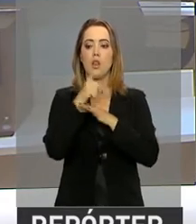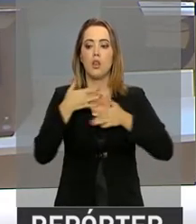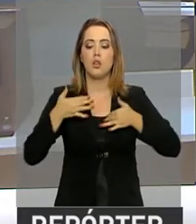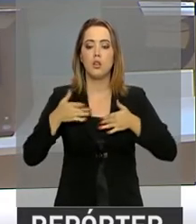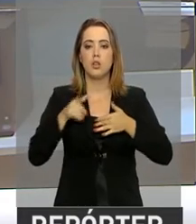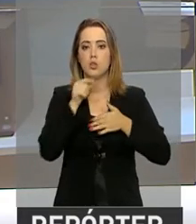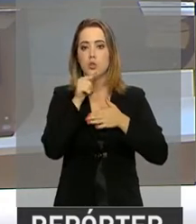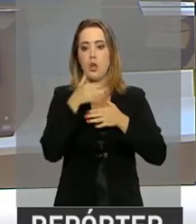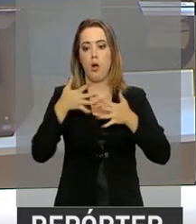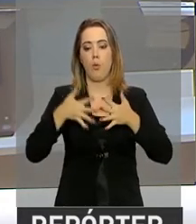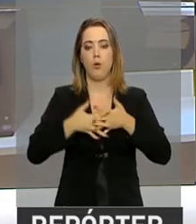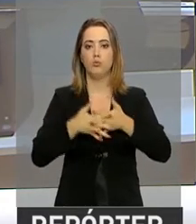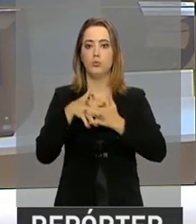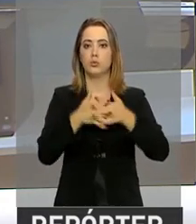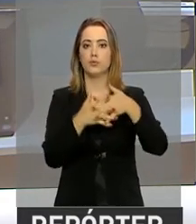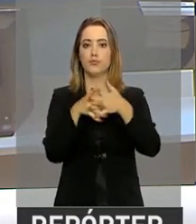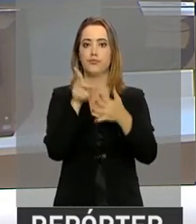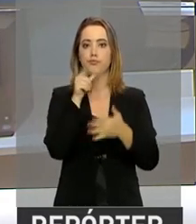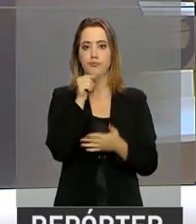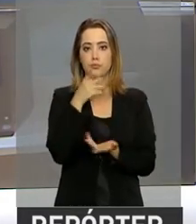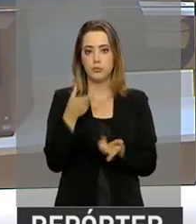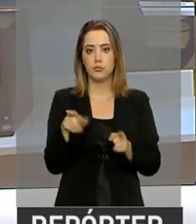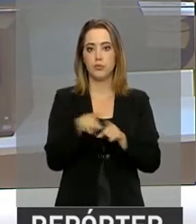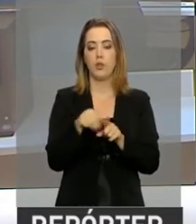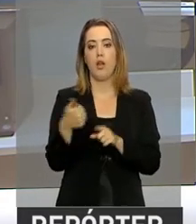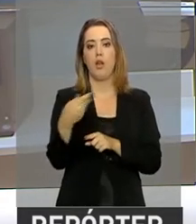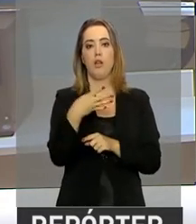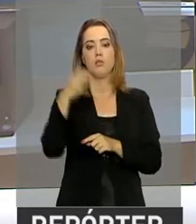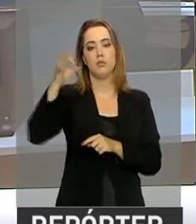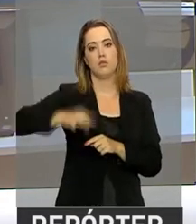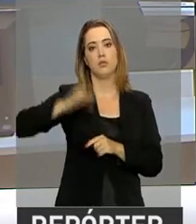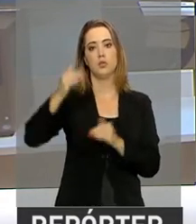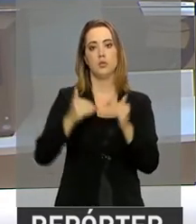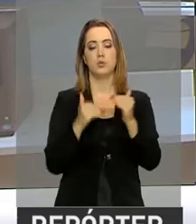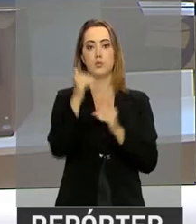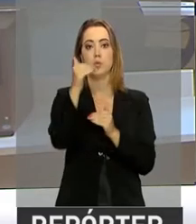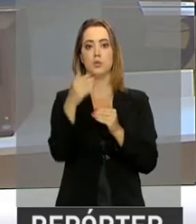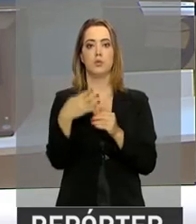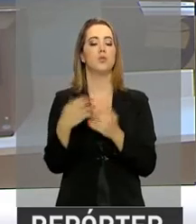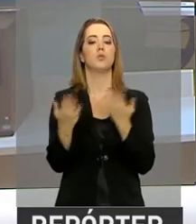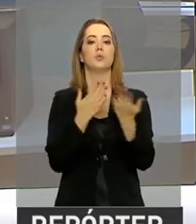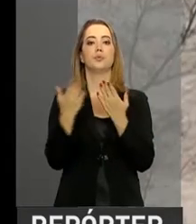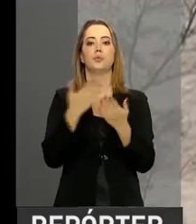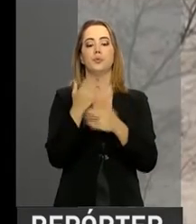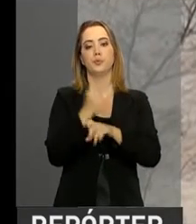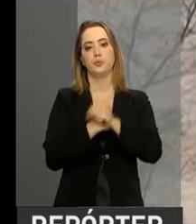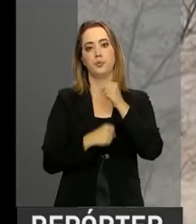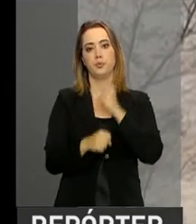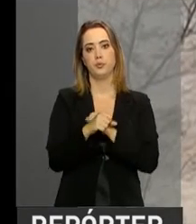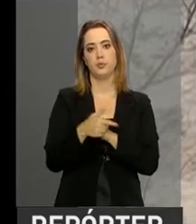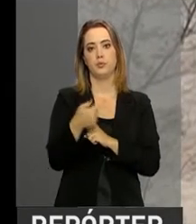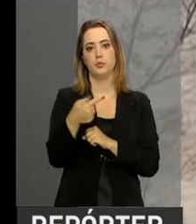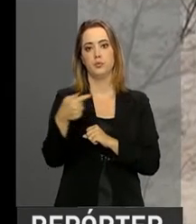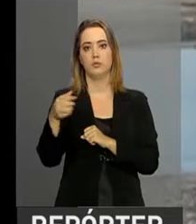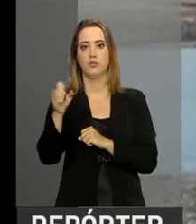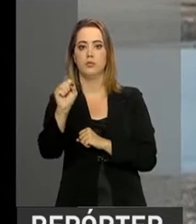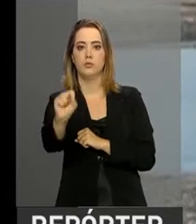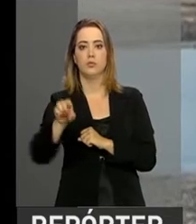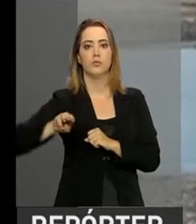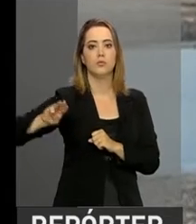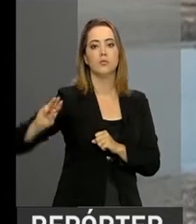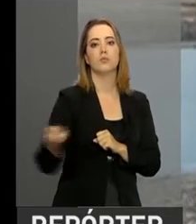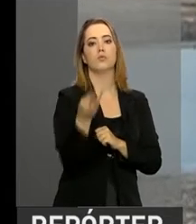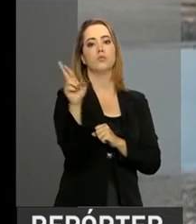Operação Carro-Pipa Federal subiram 14% em relação ao mesmo período de 2015. Foram cerca de